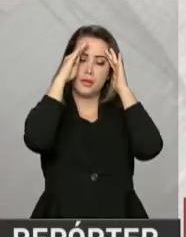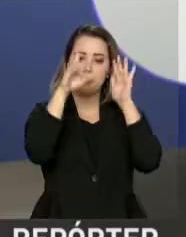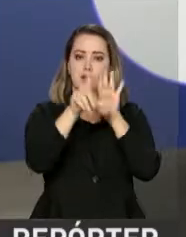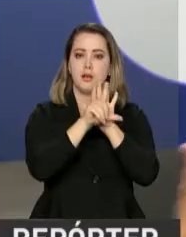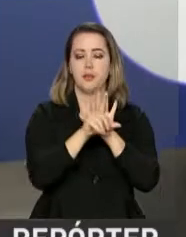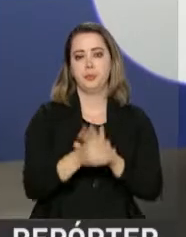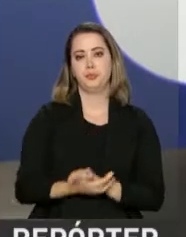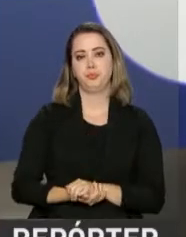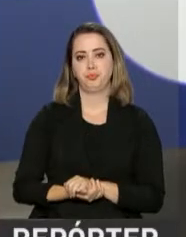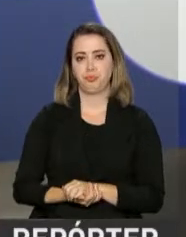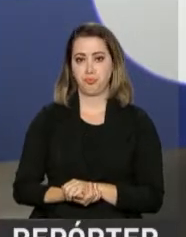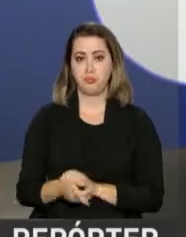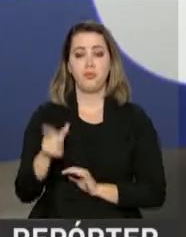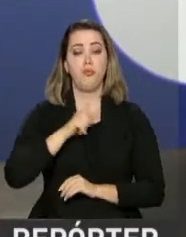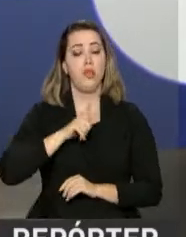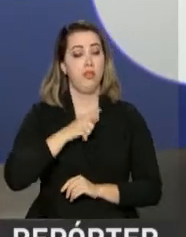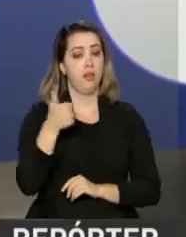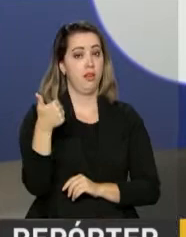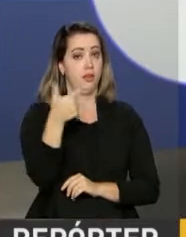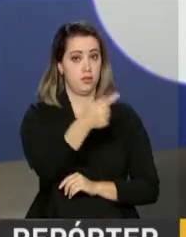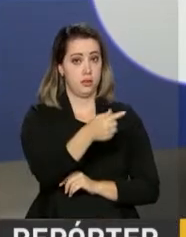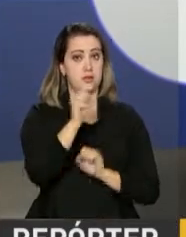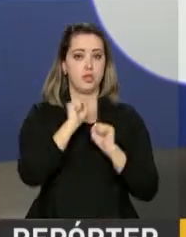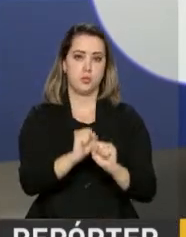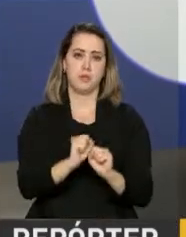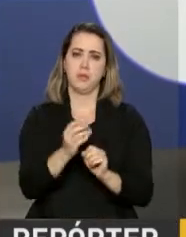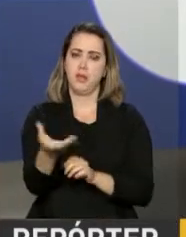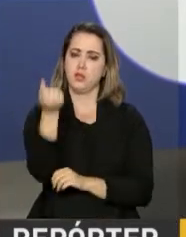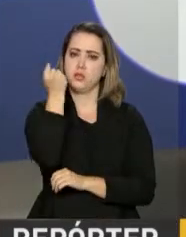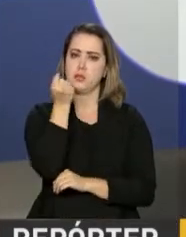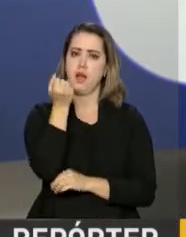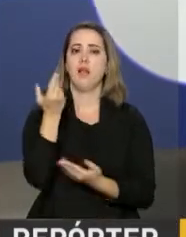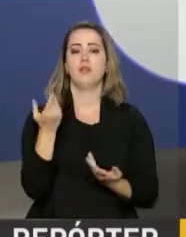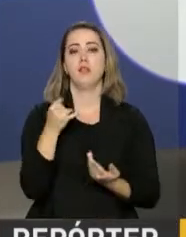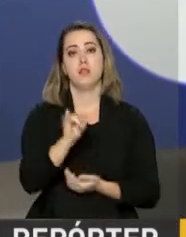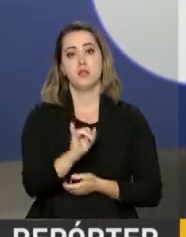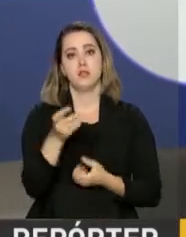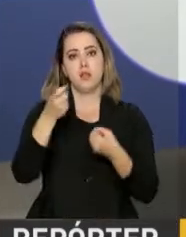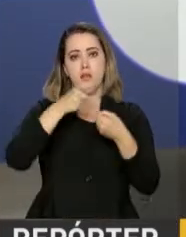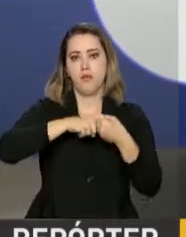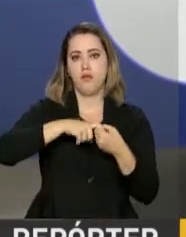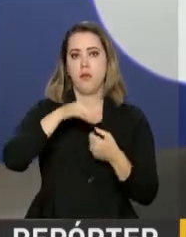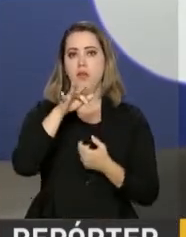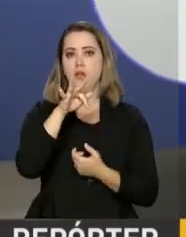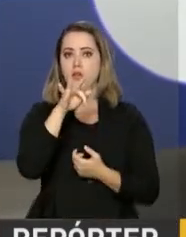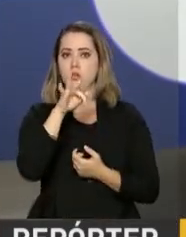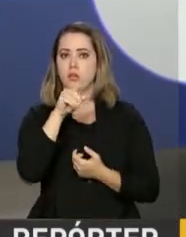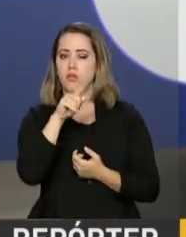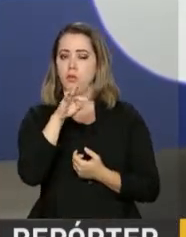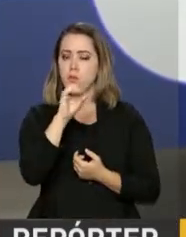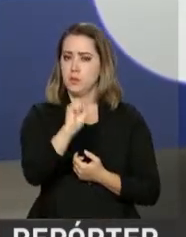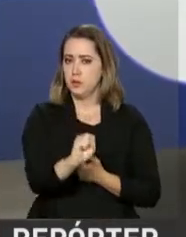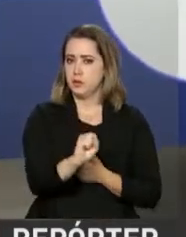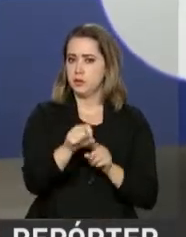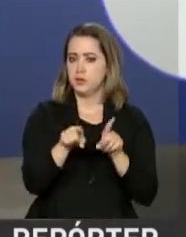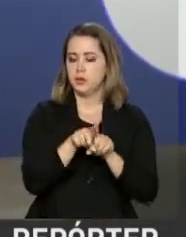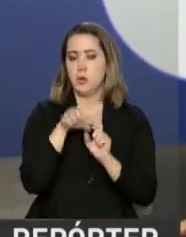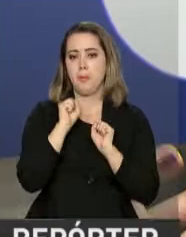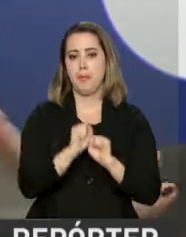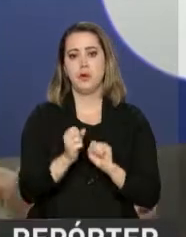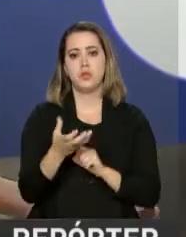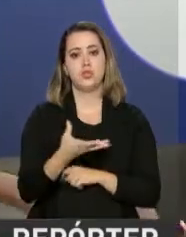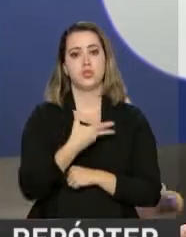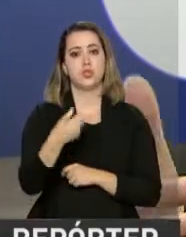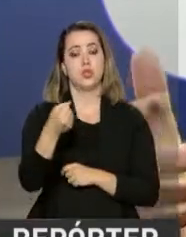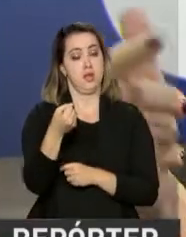lei existem 17 hipóteses aqui e cirrus faltando para a conta do fgts o trabalhador poderá sacar lu